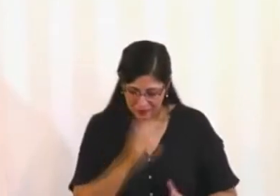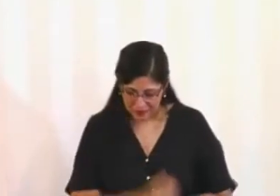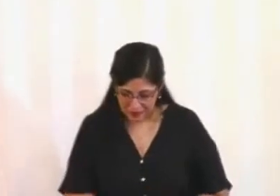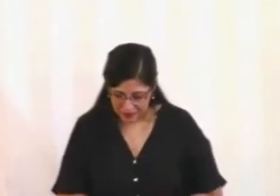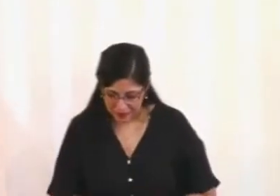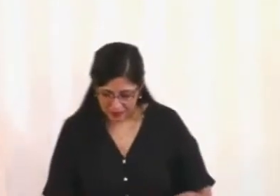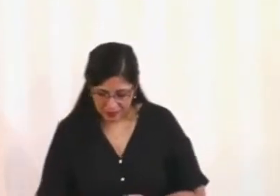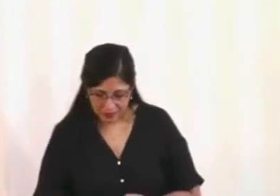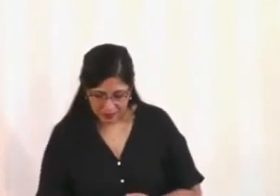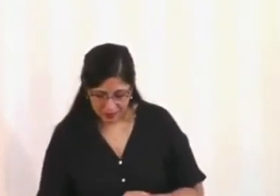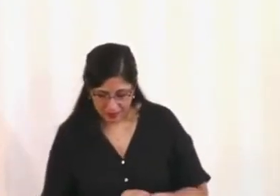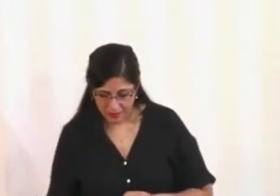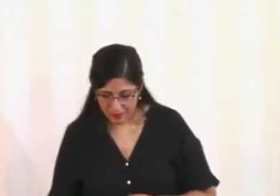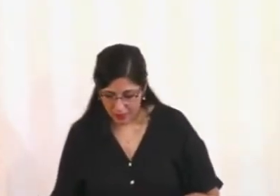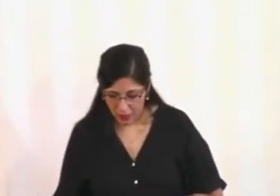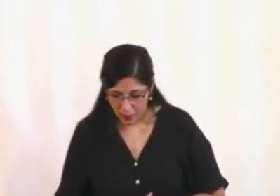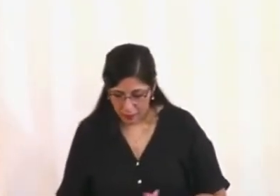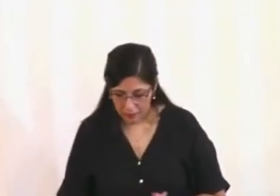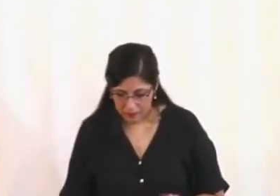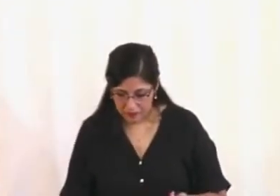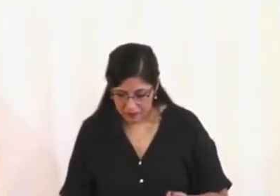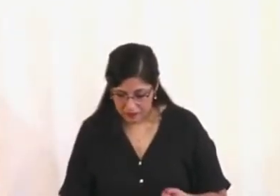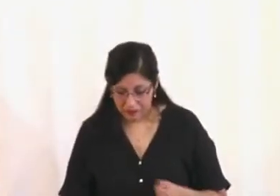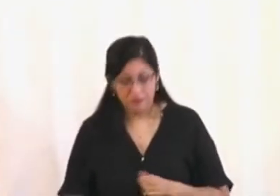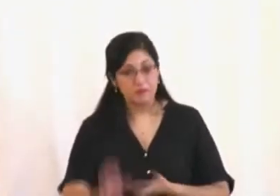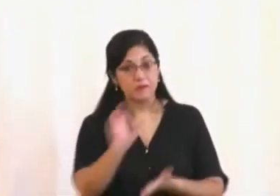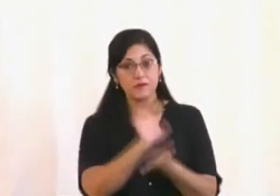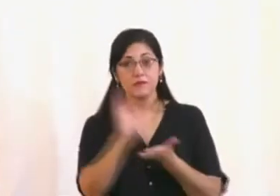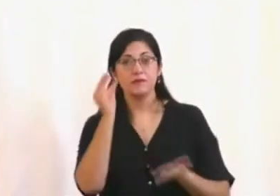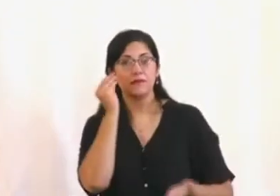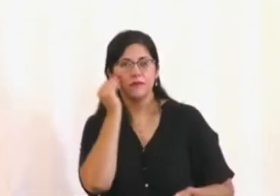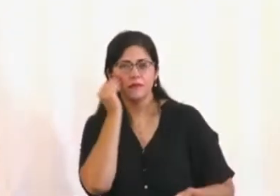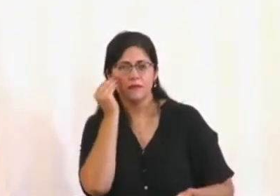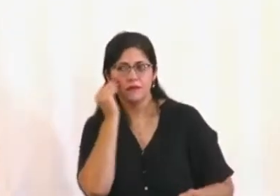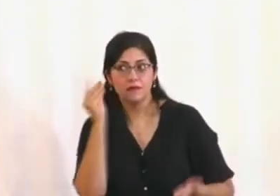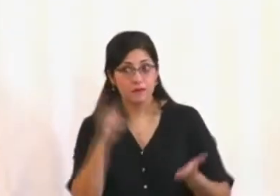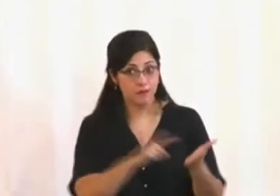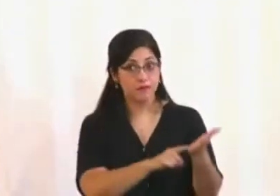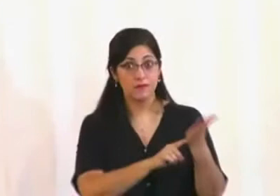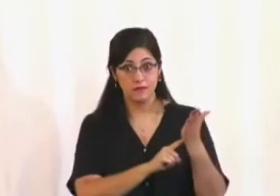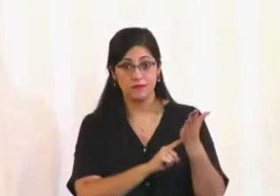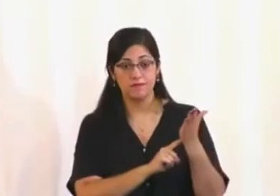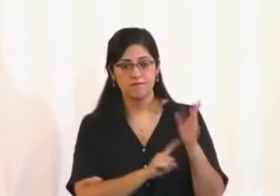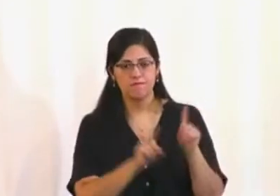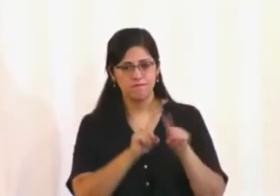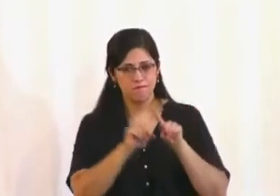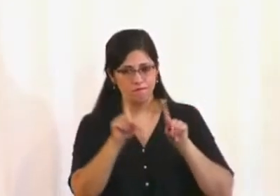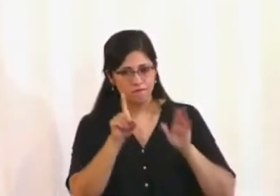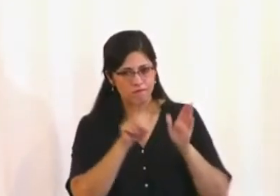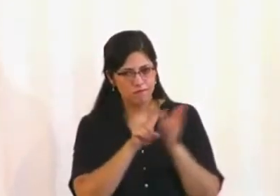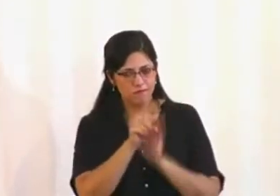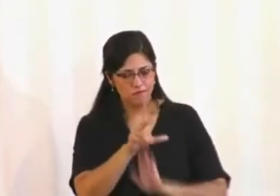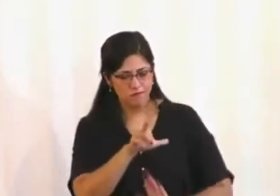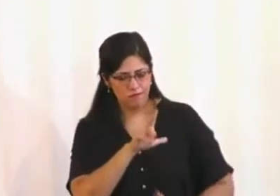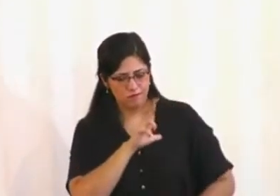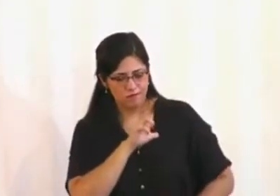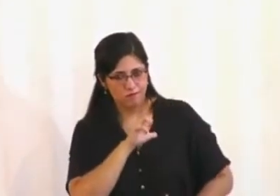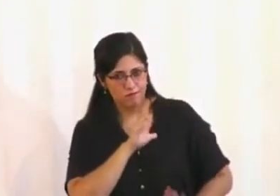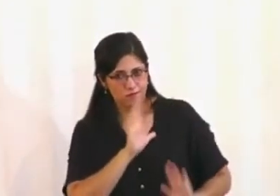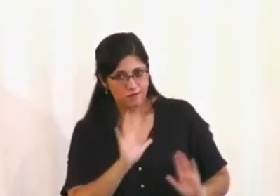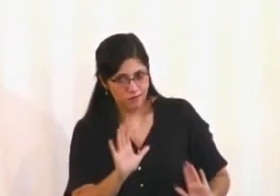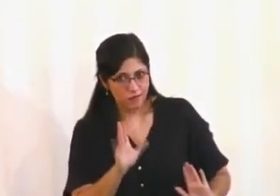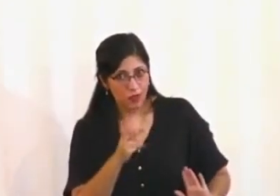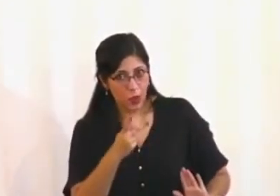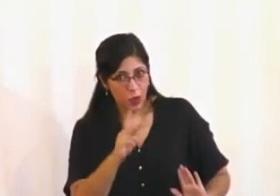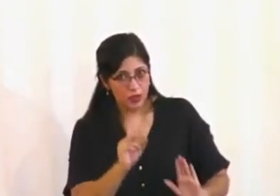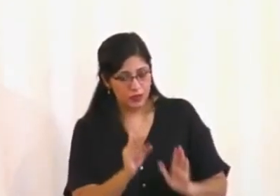Deus dera a Elias e ao povo foi tremenda. Mas aí eu quero te fazer uma pergunta. Se você estivesse passando por uma experiência como